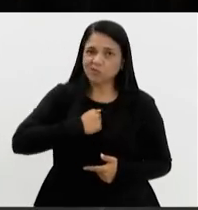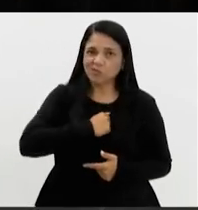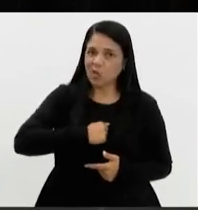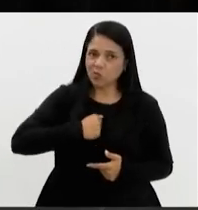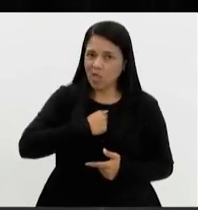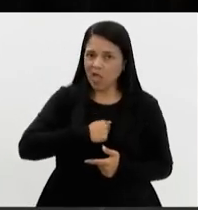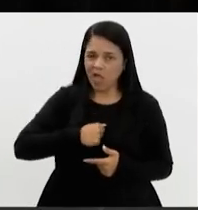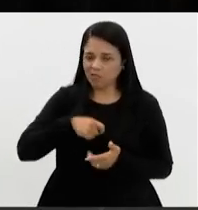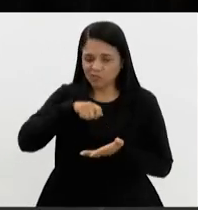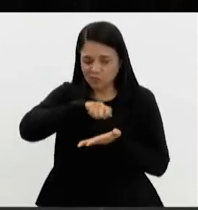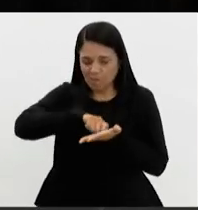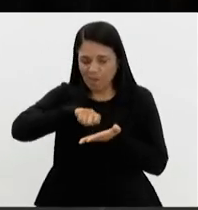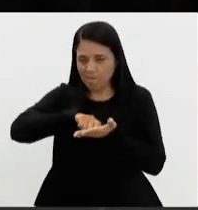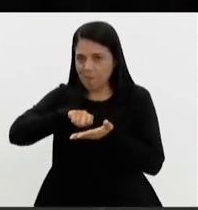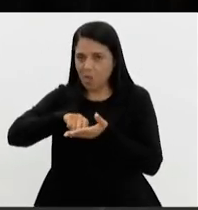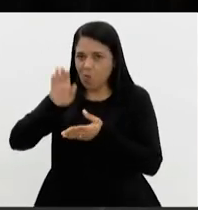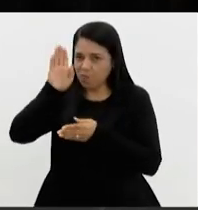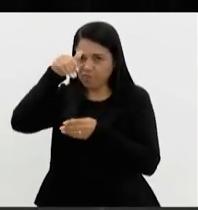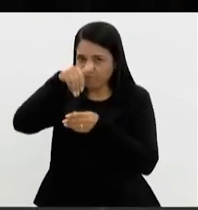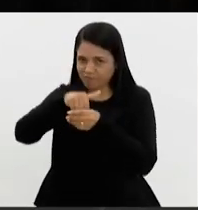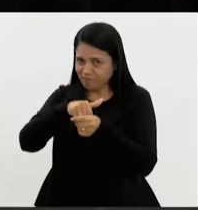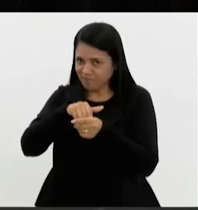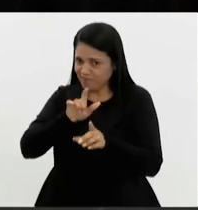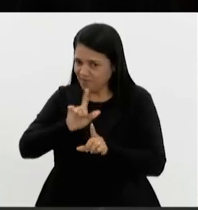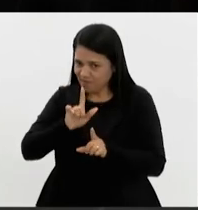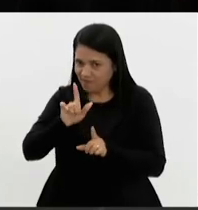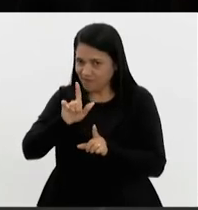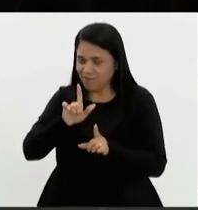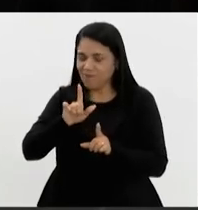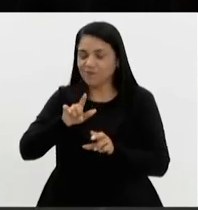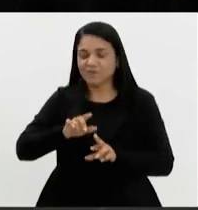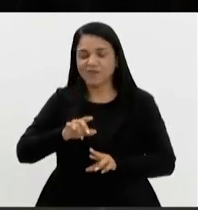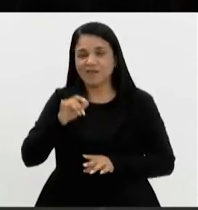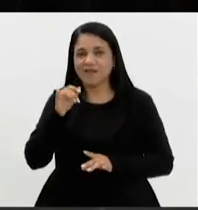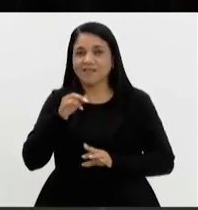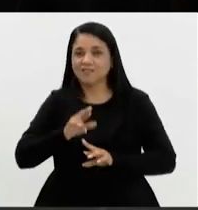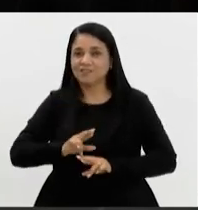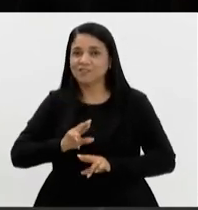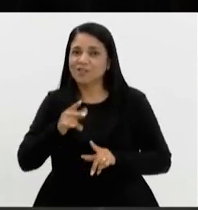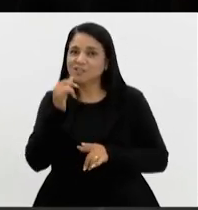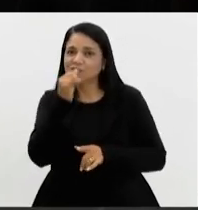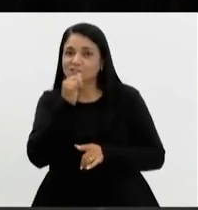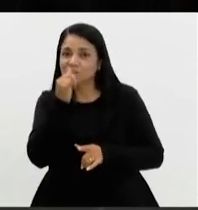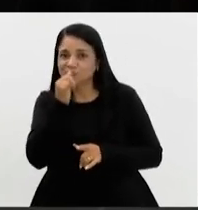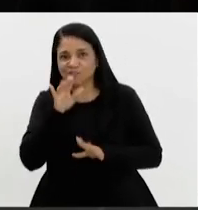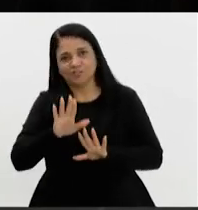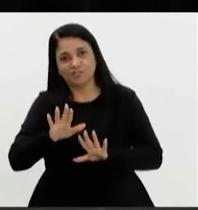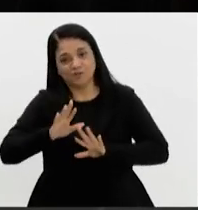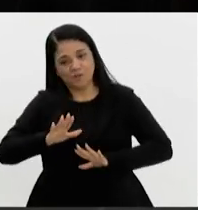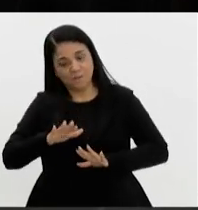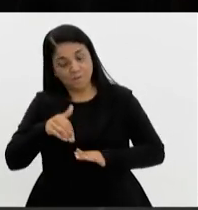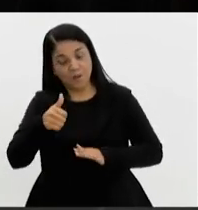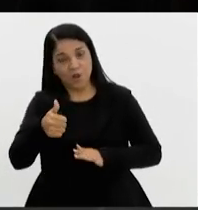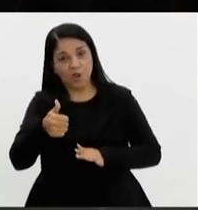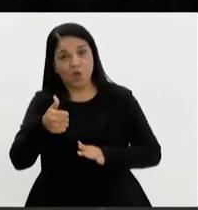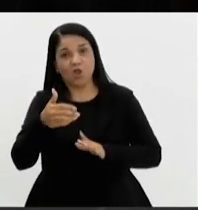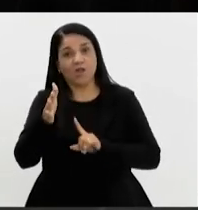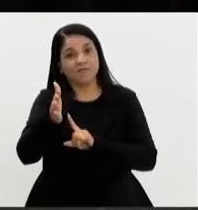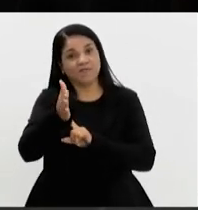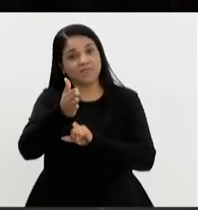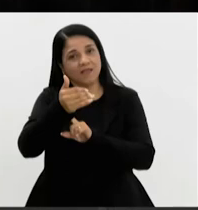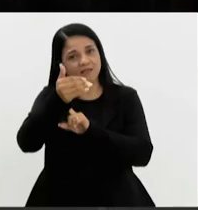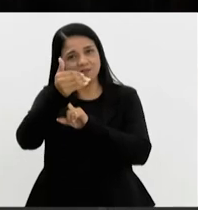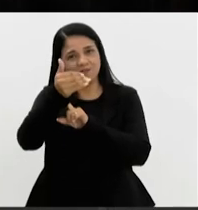de papel não urnas que não sejam nossas urnas eletrônicas Não não é isso eu acho que a tecnologia ela é